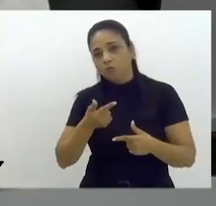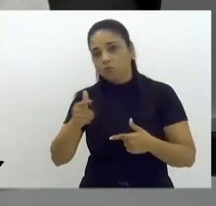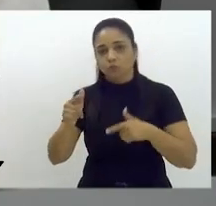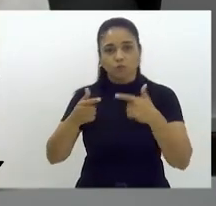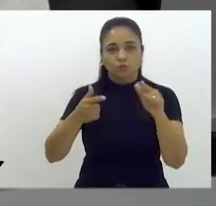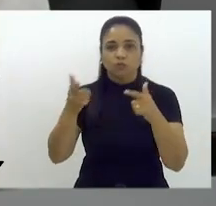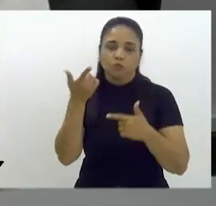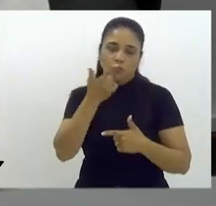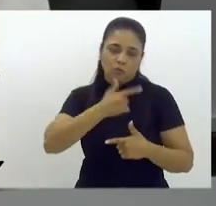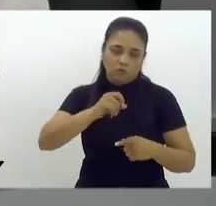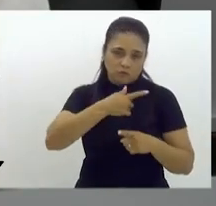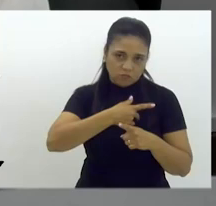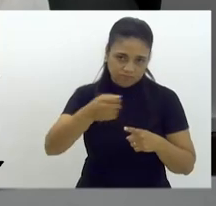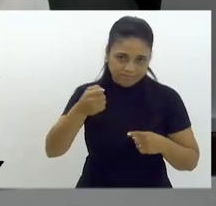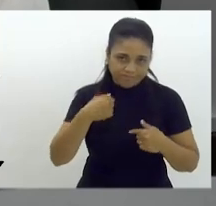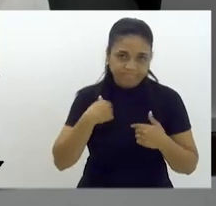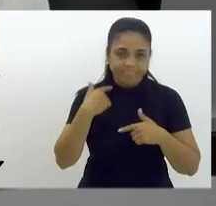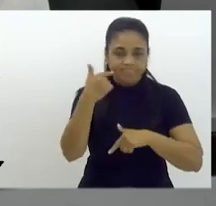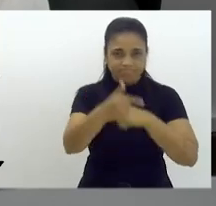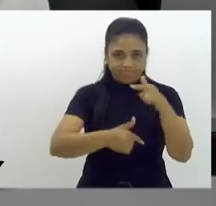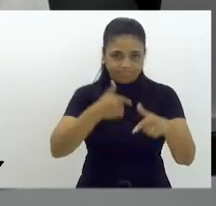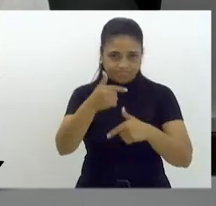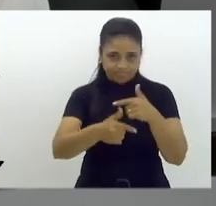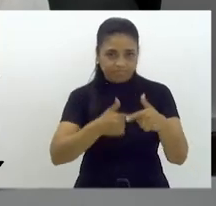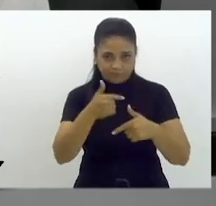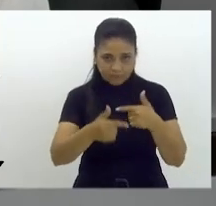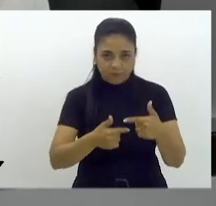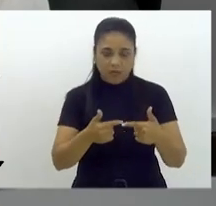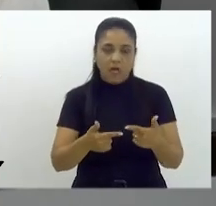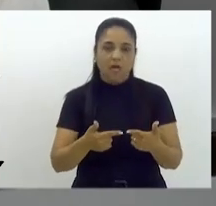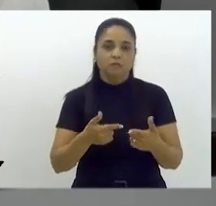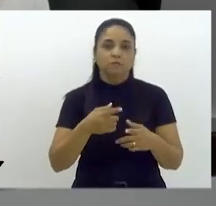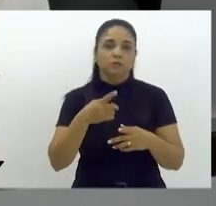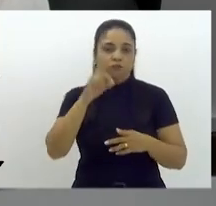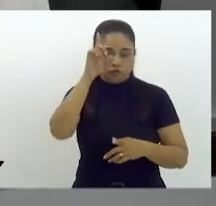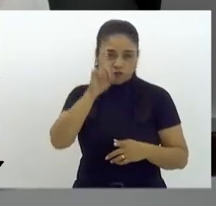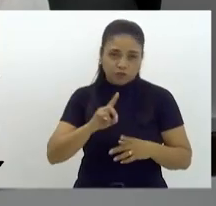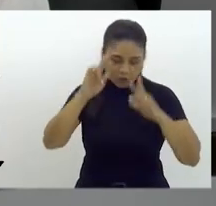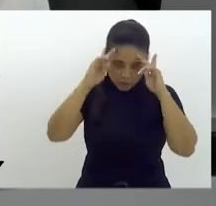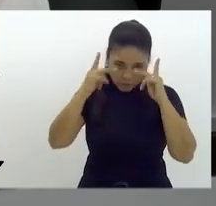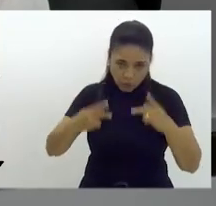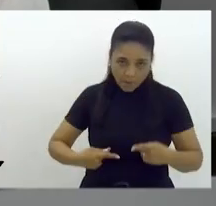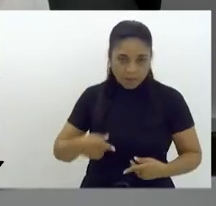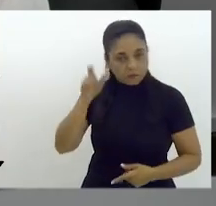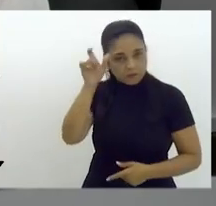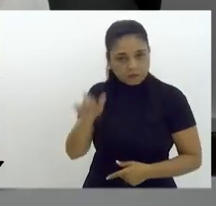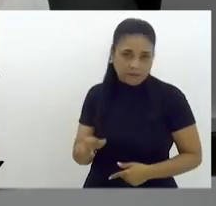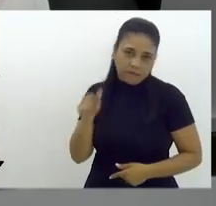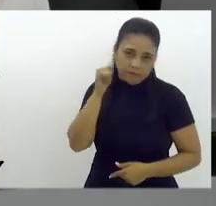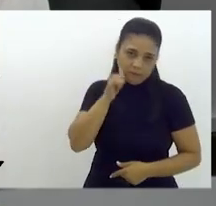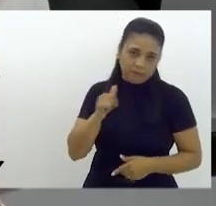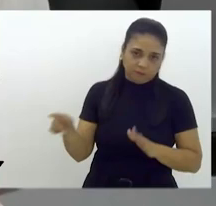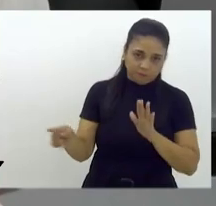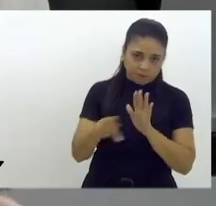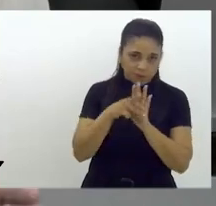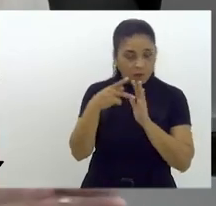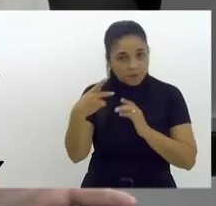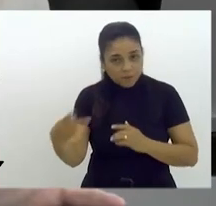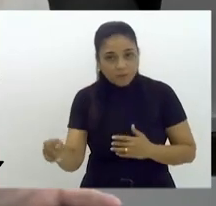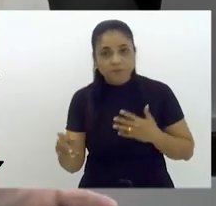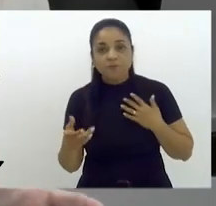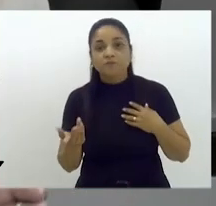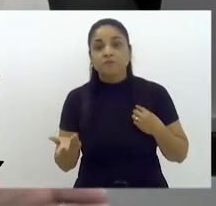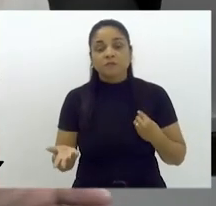conseguida a dura as penas para reconhecimento dos Direitos Humanos né das mulheres porque é uma questão de direito